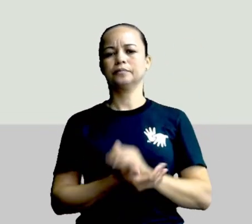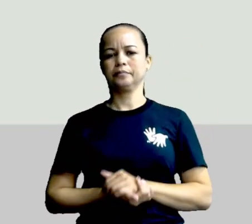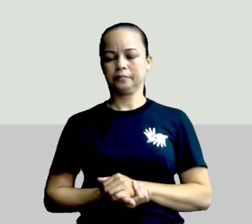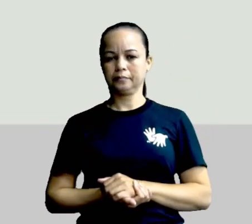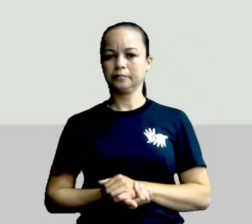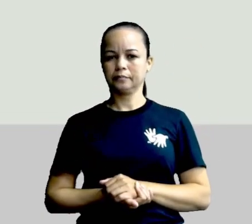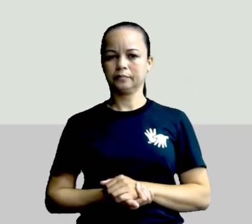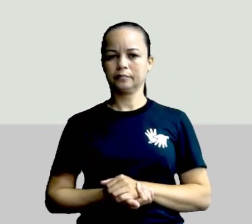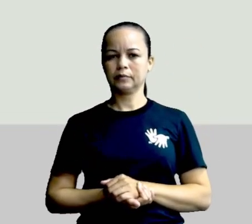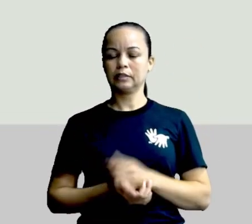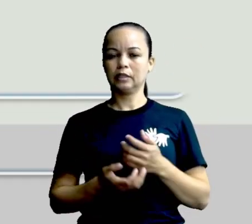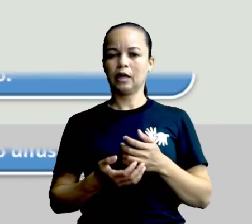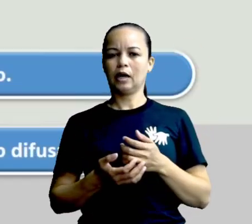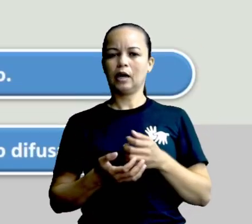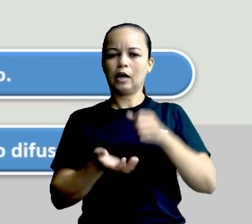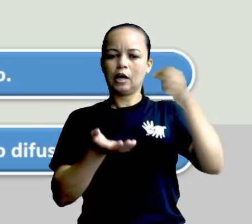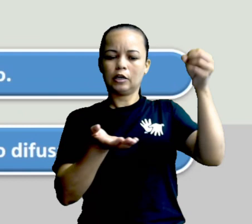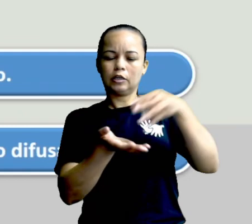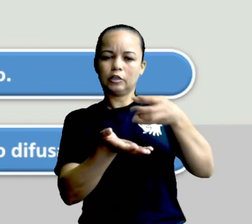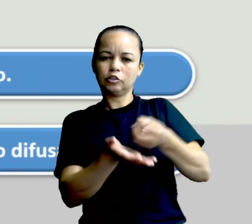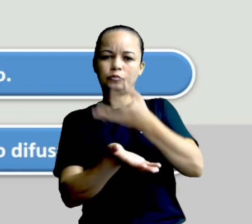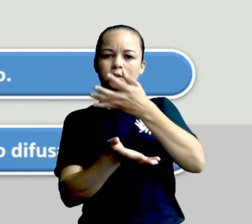um fenômeno da